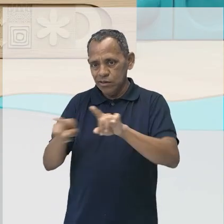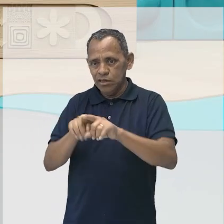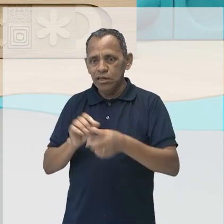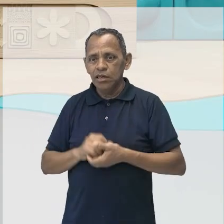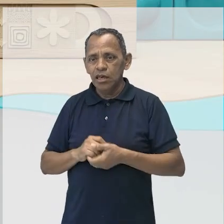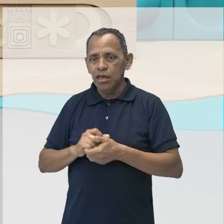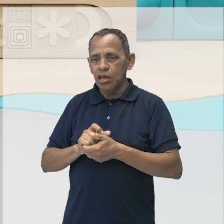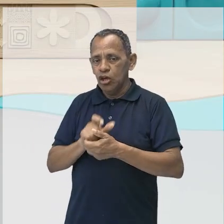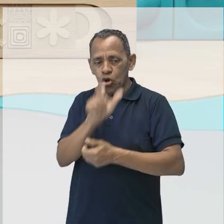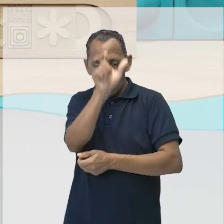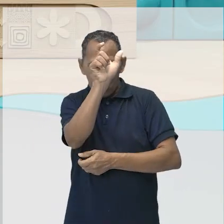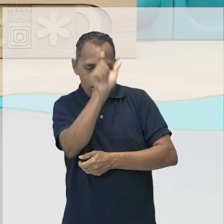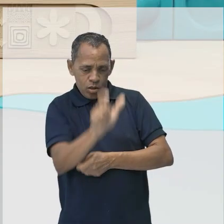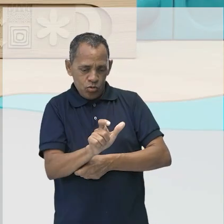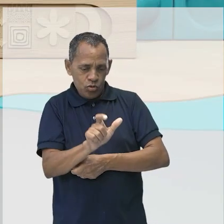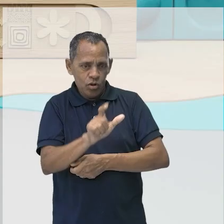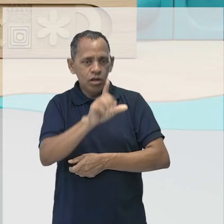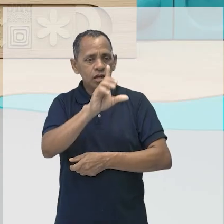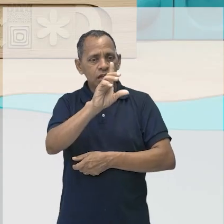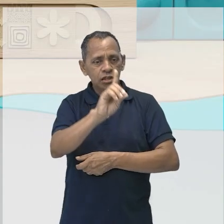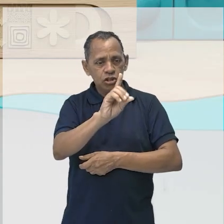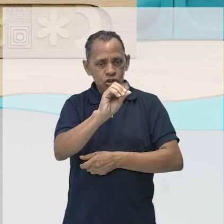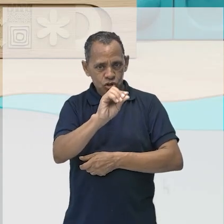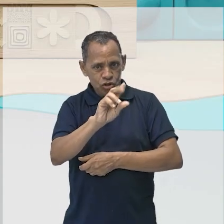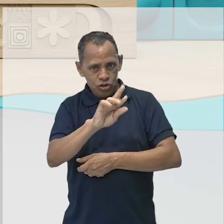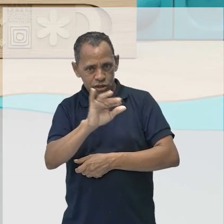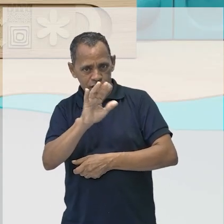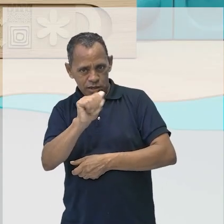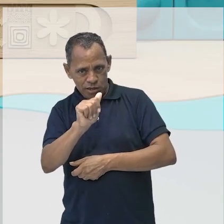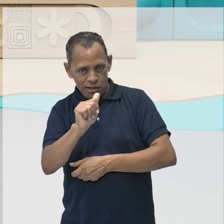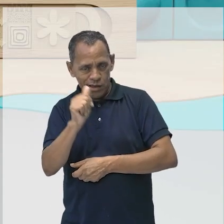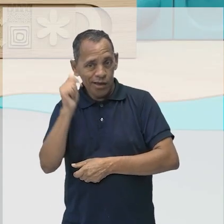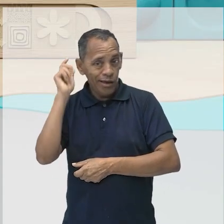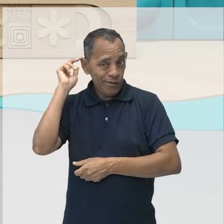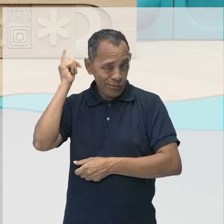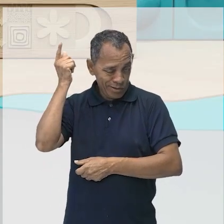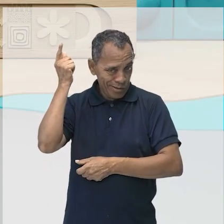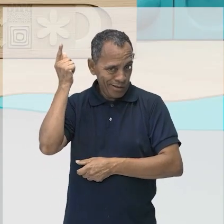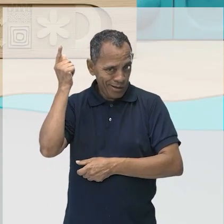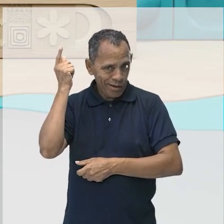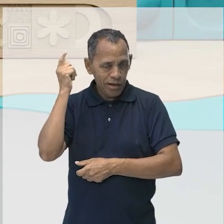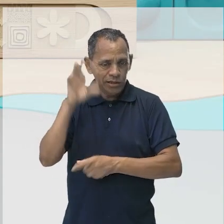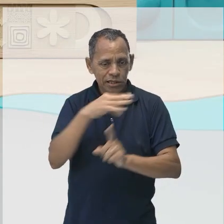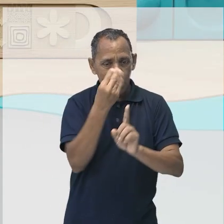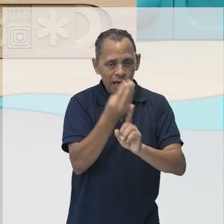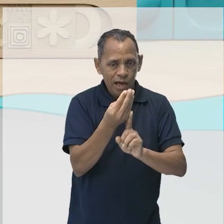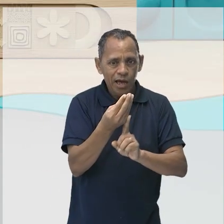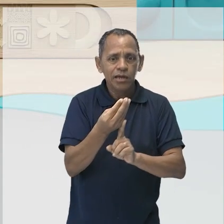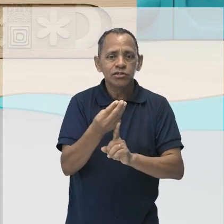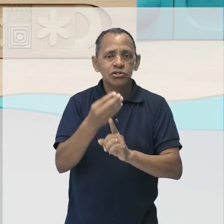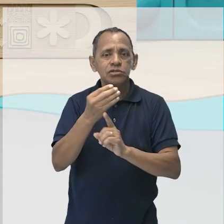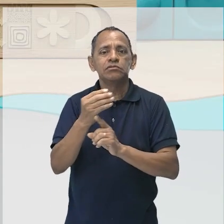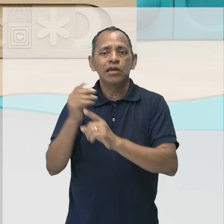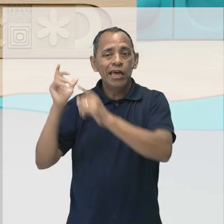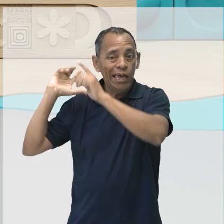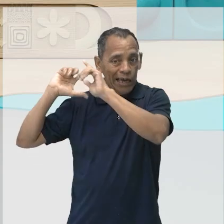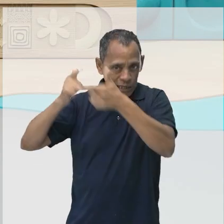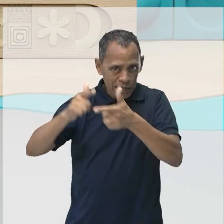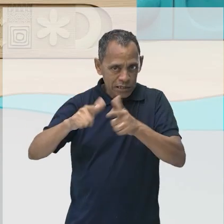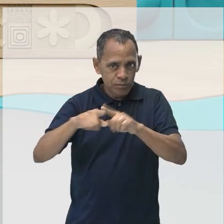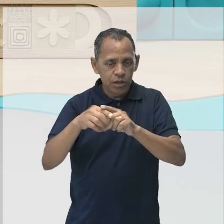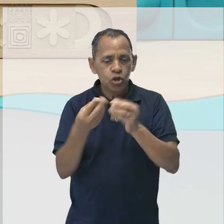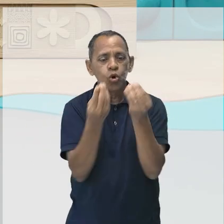uma coluna dórica, jônica, que vem lá da nossa arte erudita, da nossa arte clássica, e coloca lá